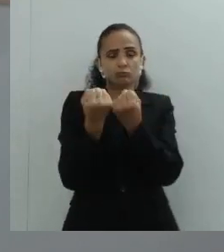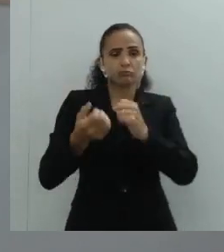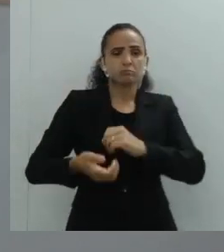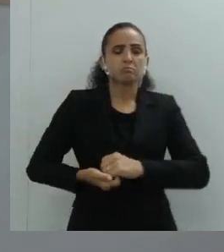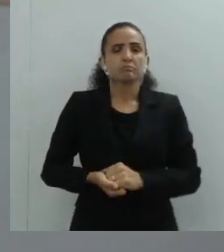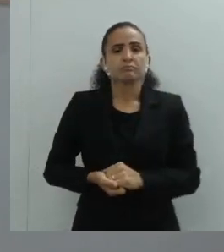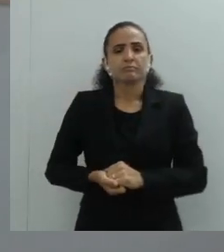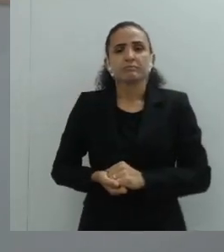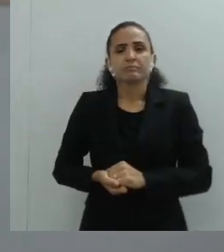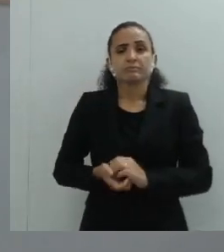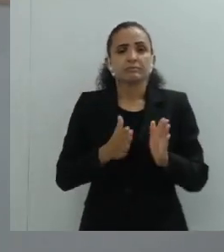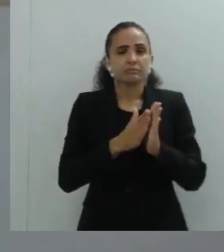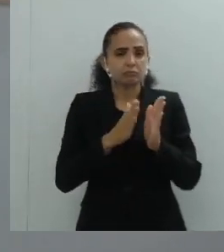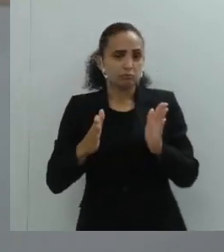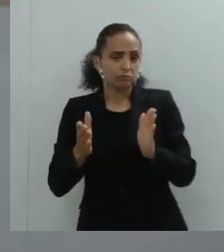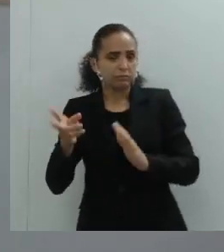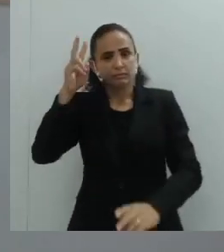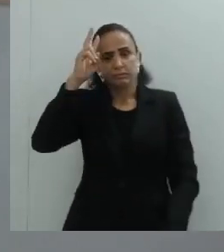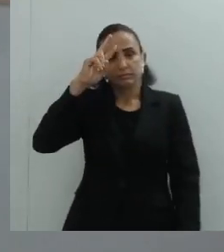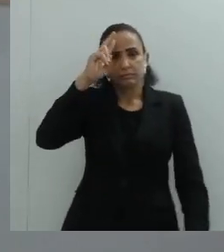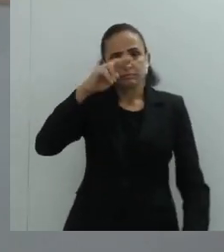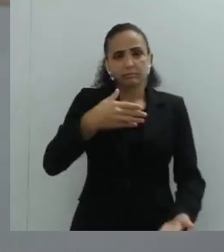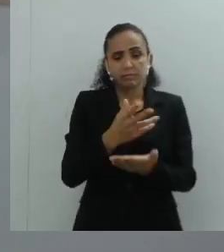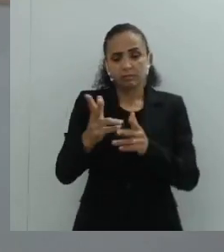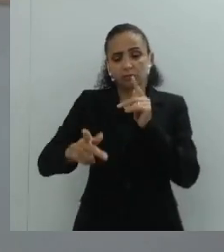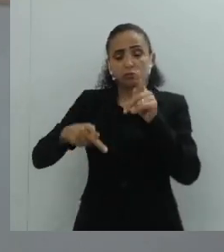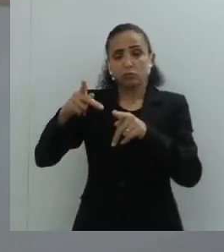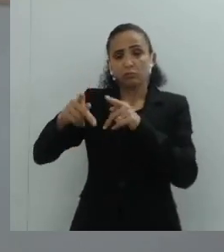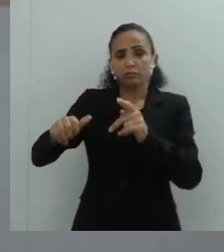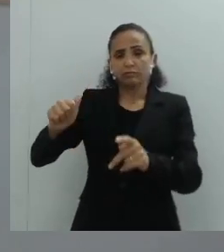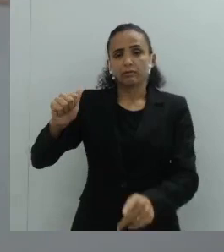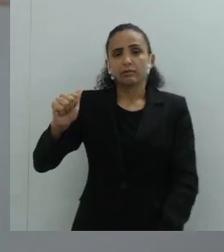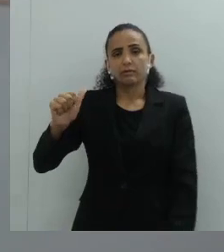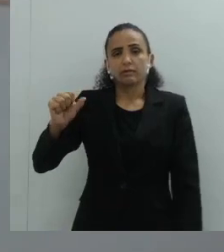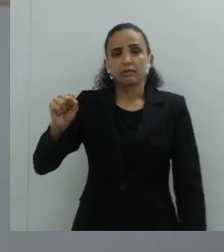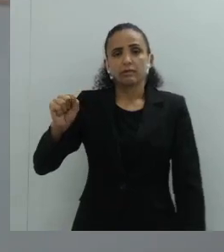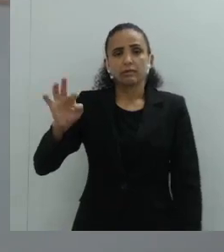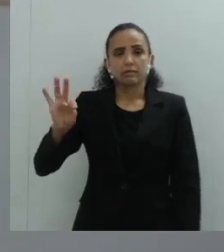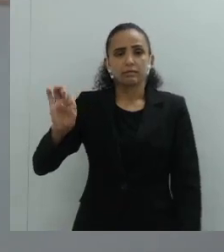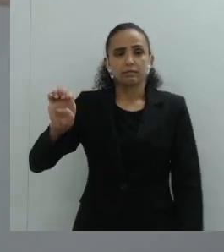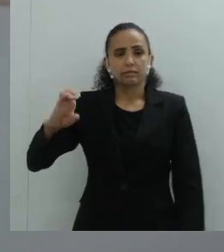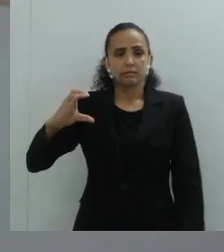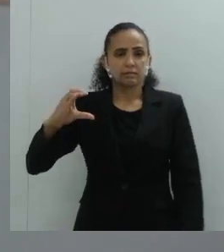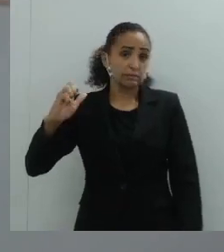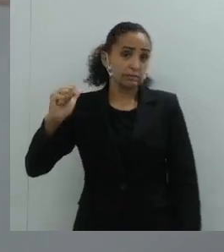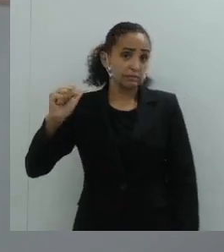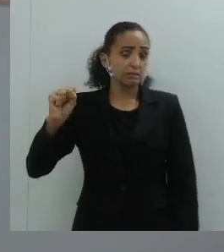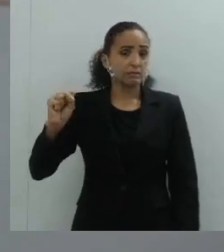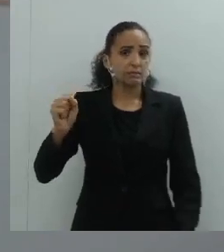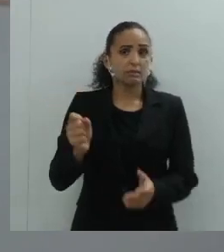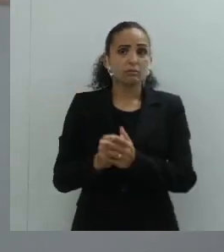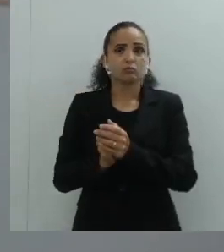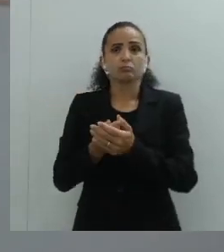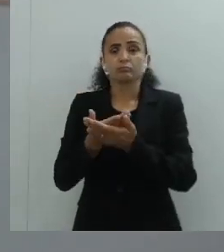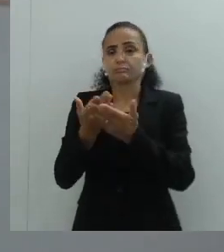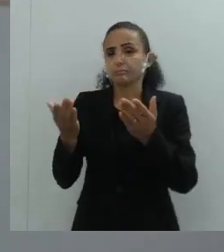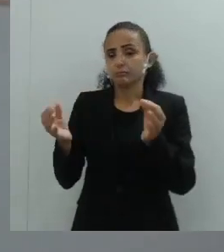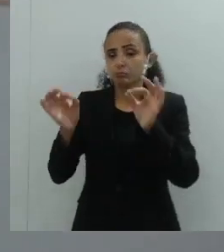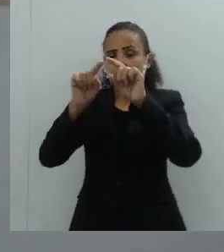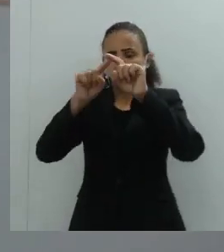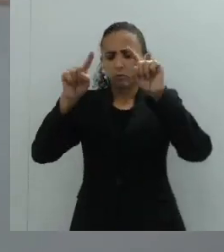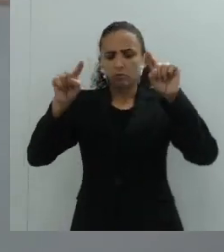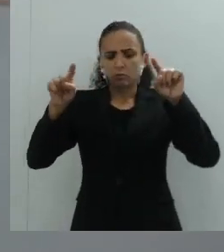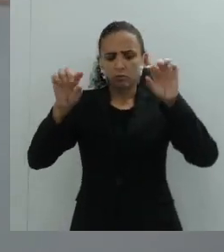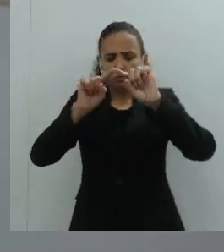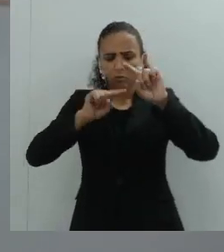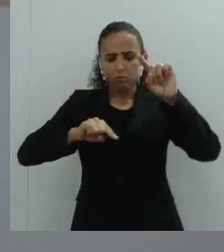Vale salientar que os astecas, como você viu na imagem aí também, tem um sítio arqueológico lá no México,